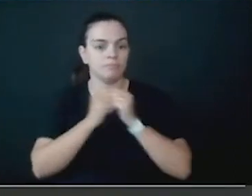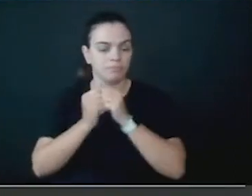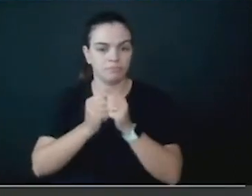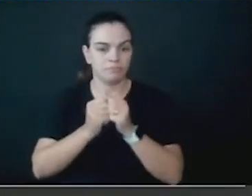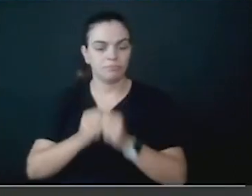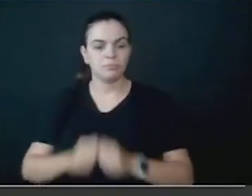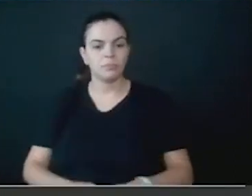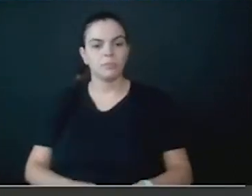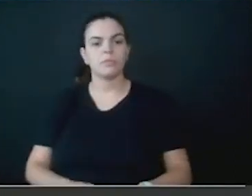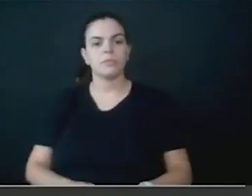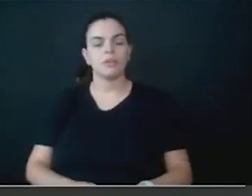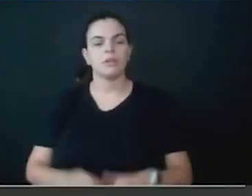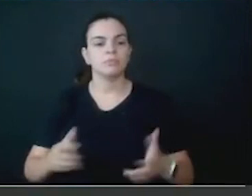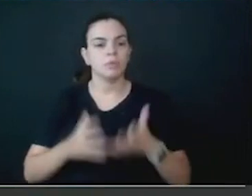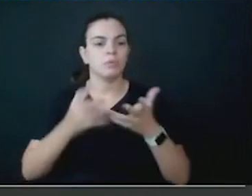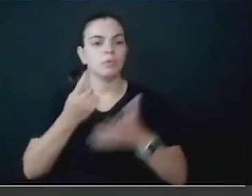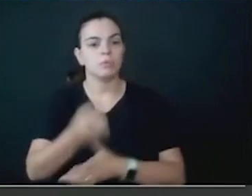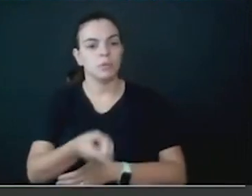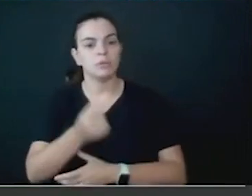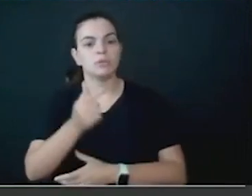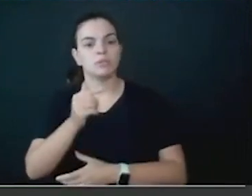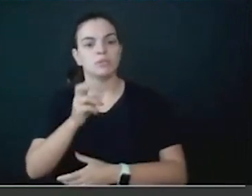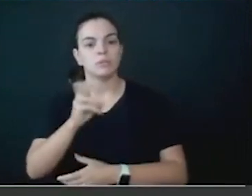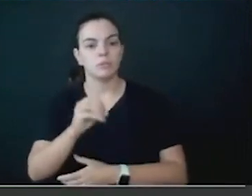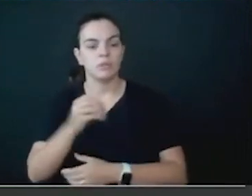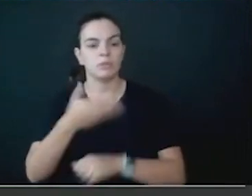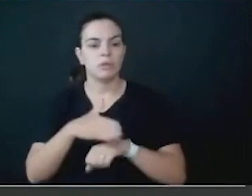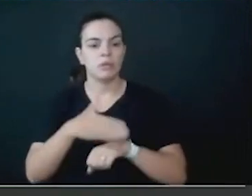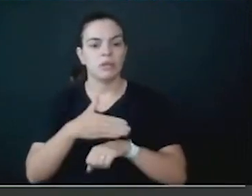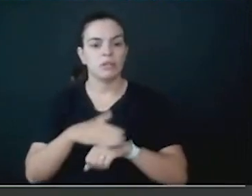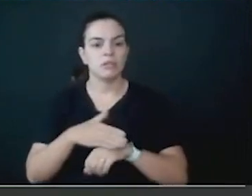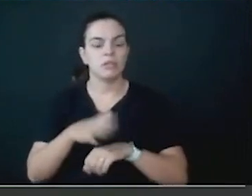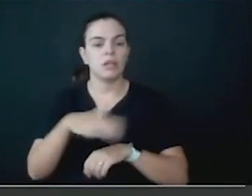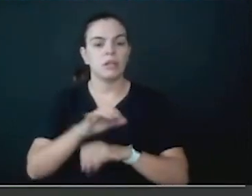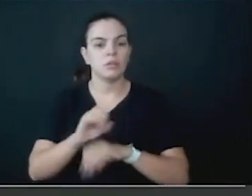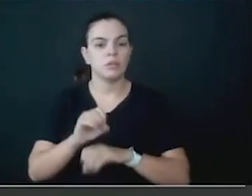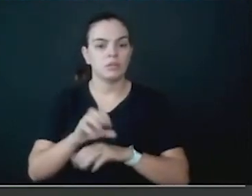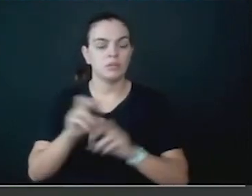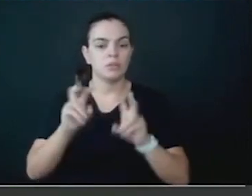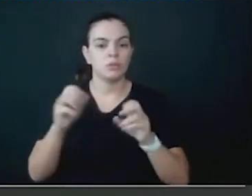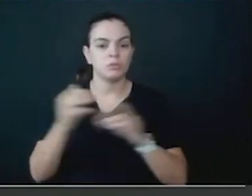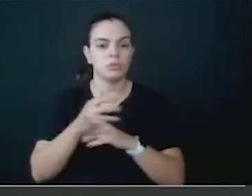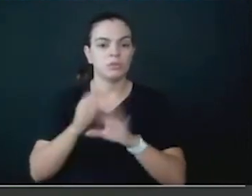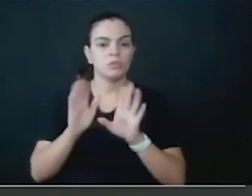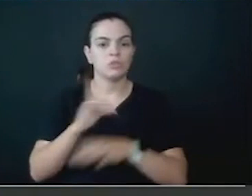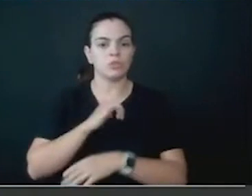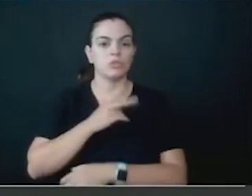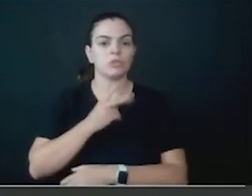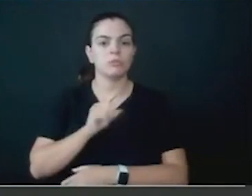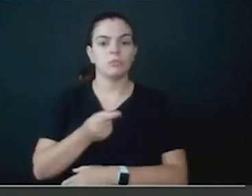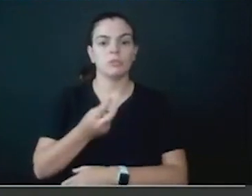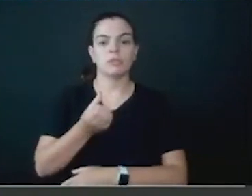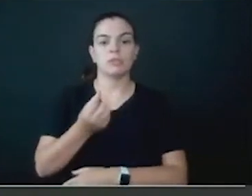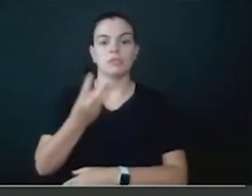1.750 ações educativas para o trânsito, como a gente deu destaque num daqueles produtos, nós já estamos com 2.630 ações efetivadas.